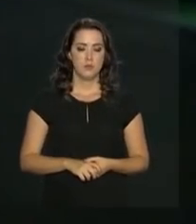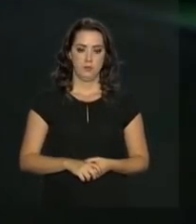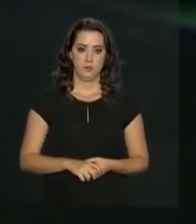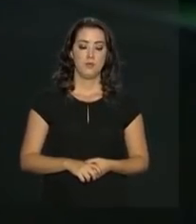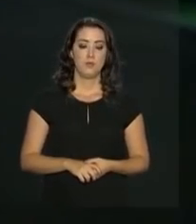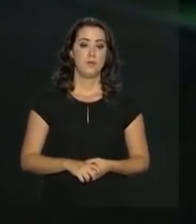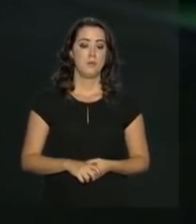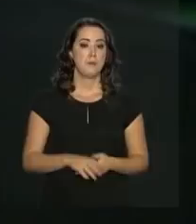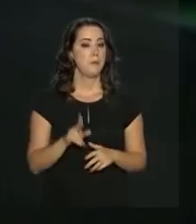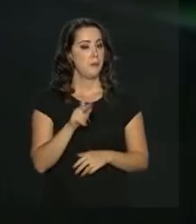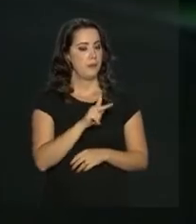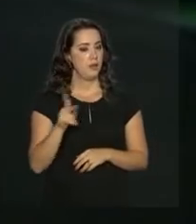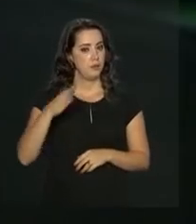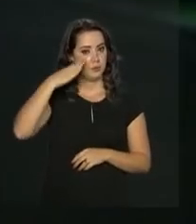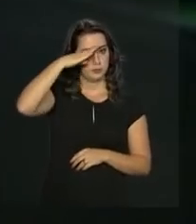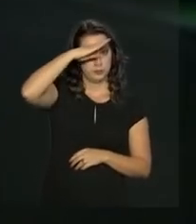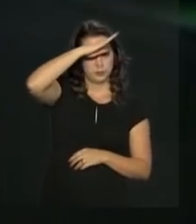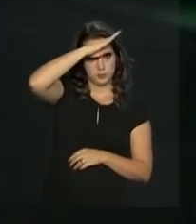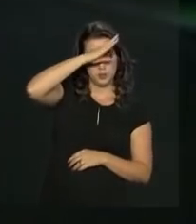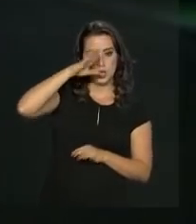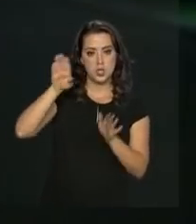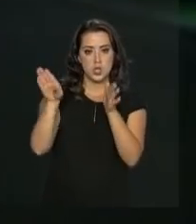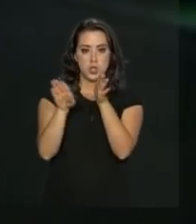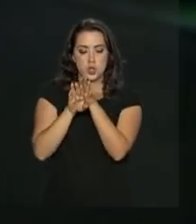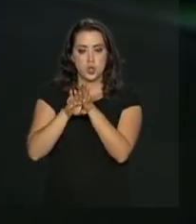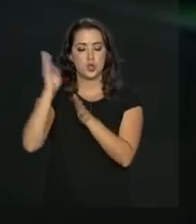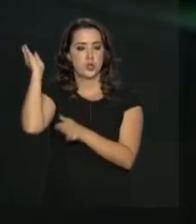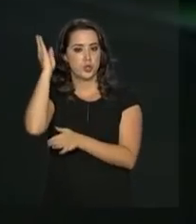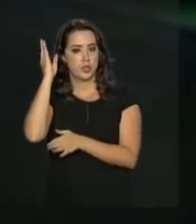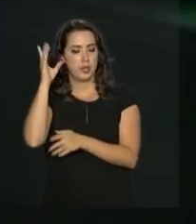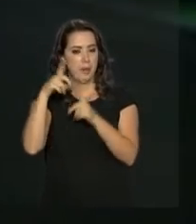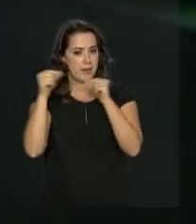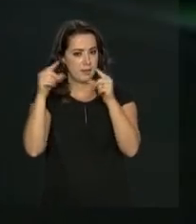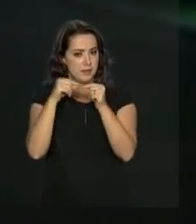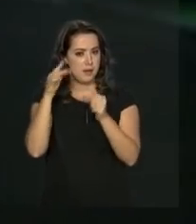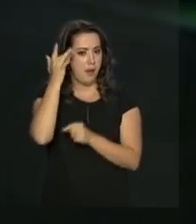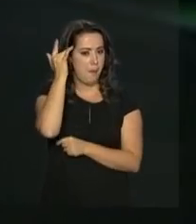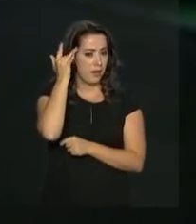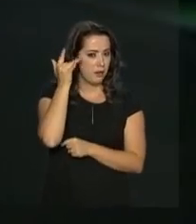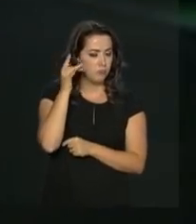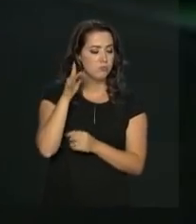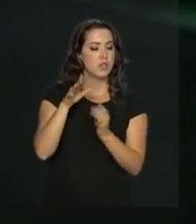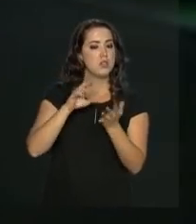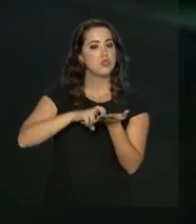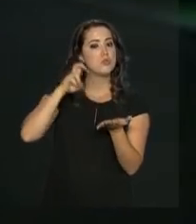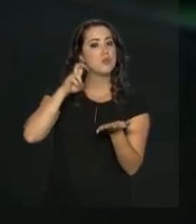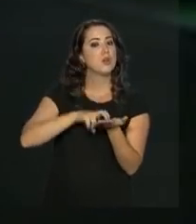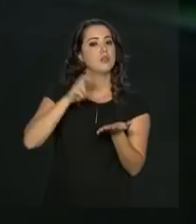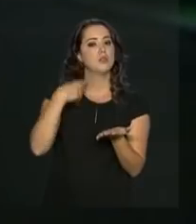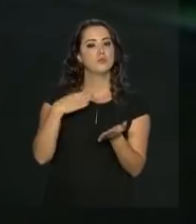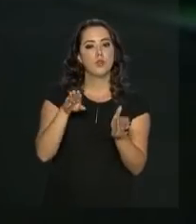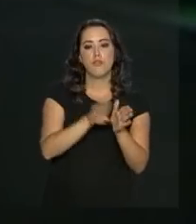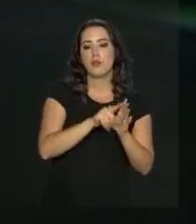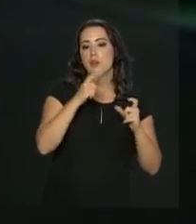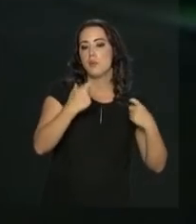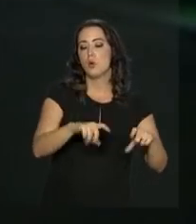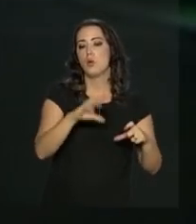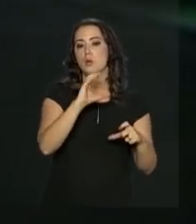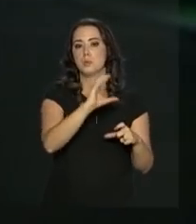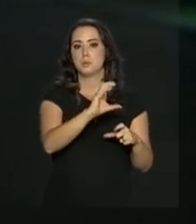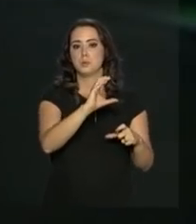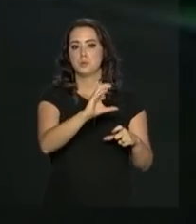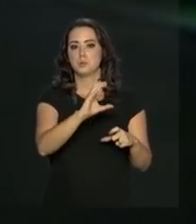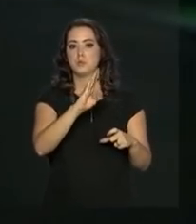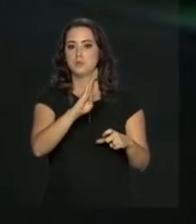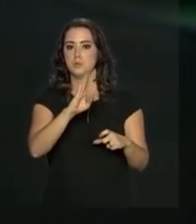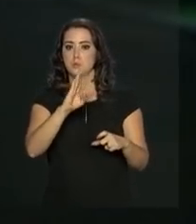Bom, Jair Bolsonaro chega a Brasília amanhã de manhã, onde vem direto aqui para o Centro Cultural Banco do Brasil, para o gabinete de transição. À tarde,